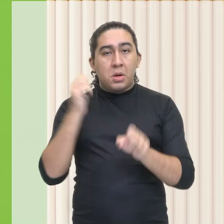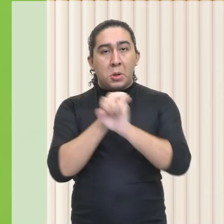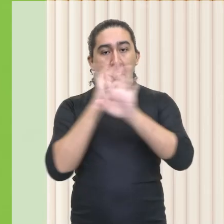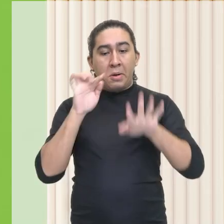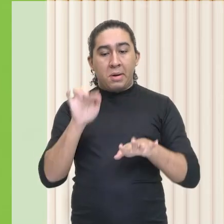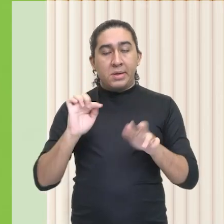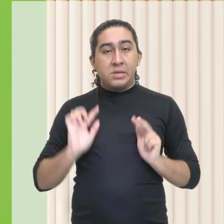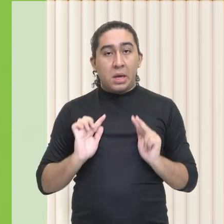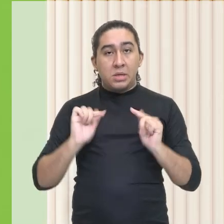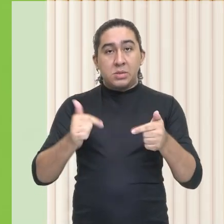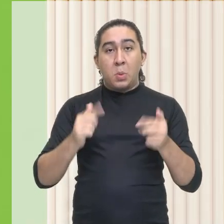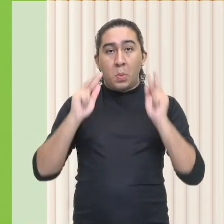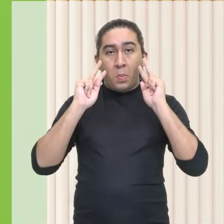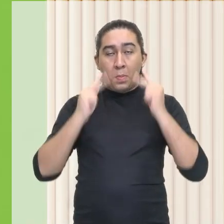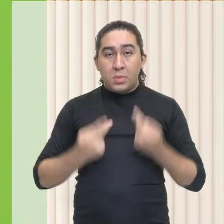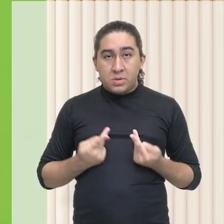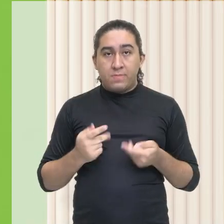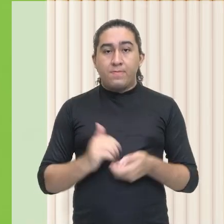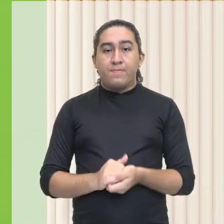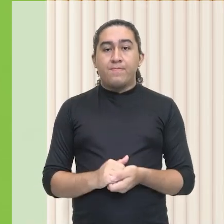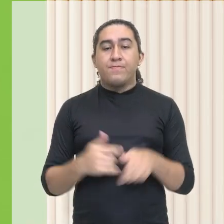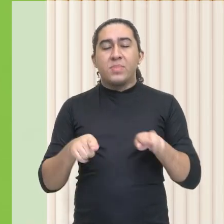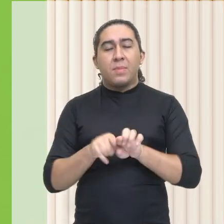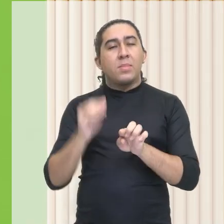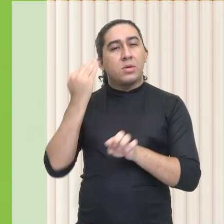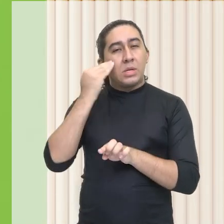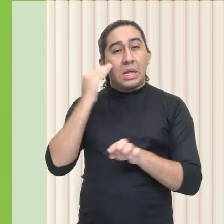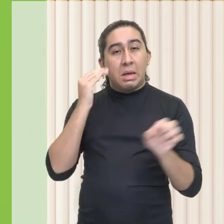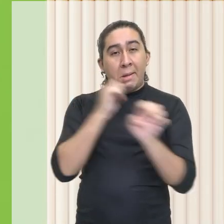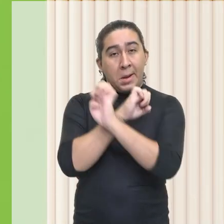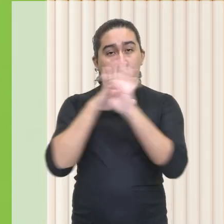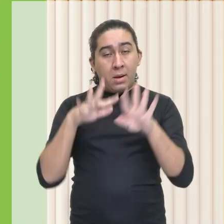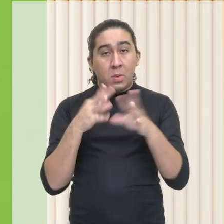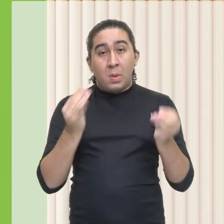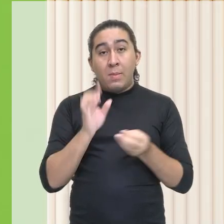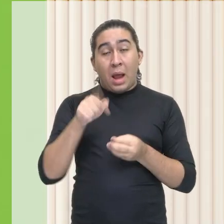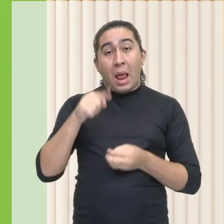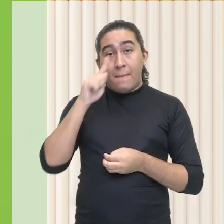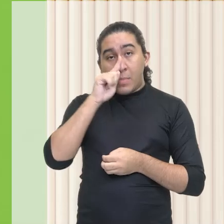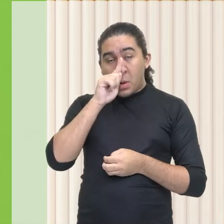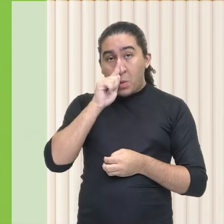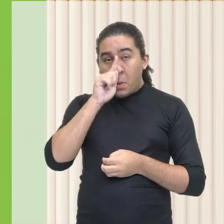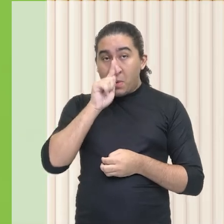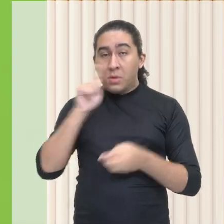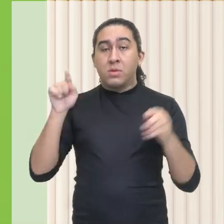antrópica e entenderem o contexto do movimento dessa ação e as